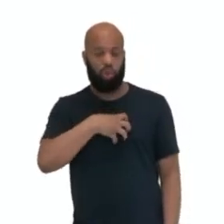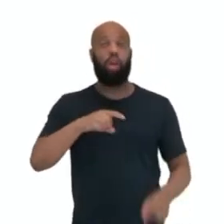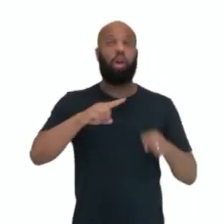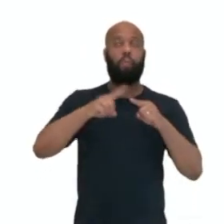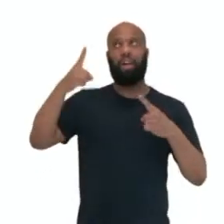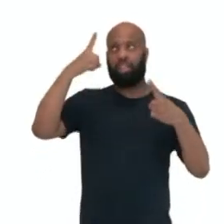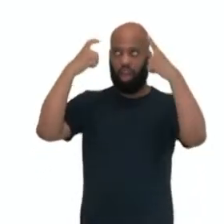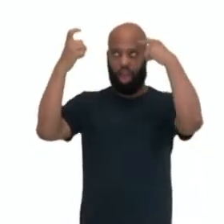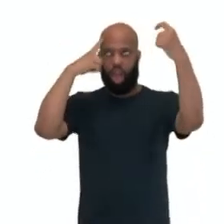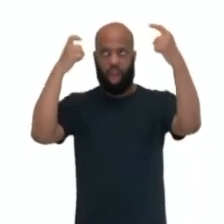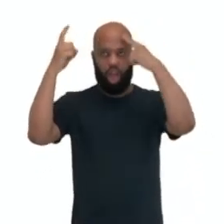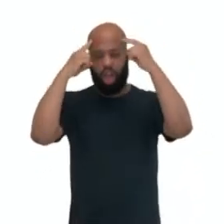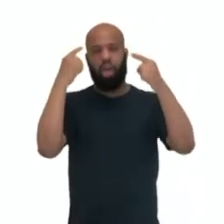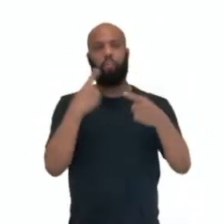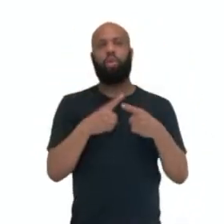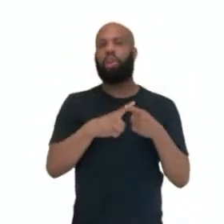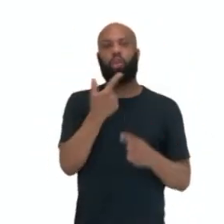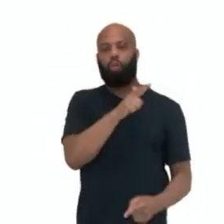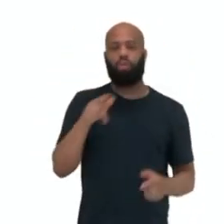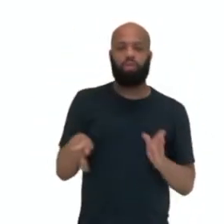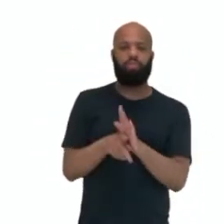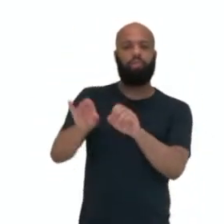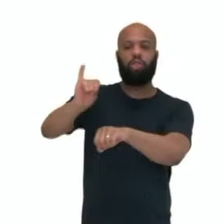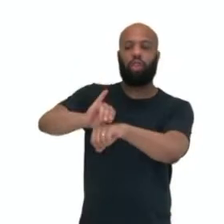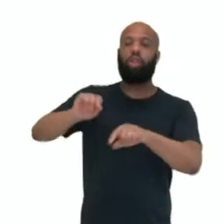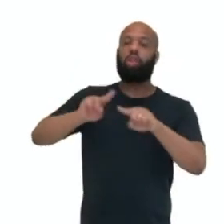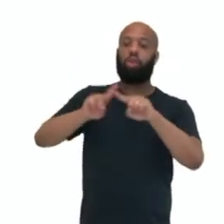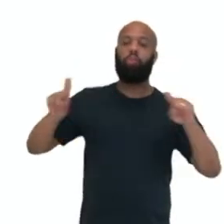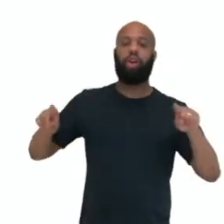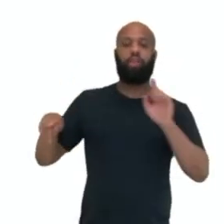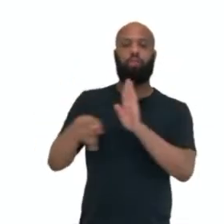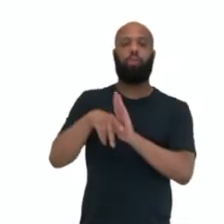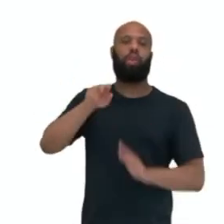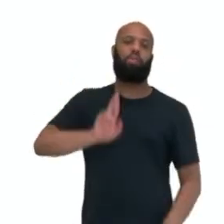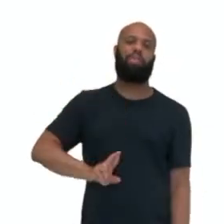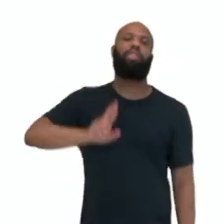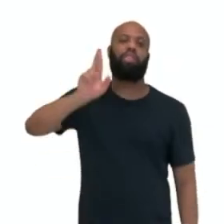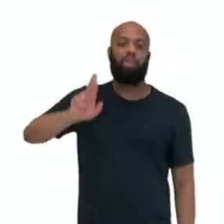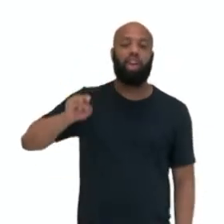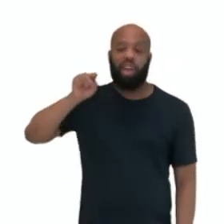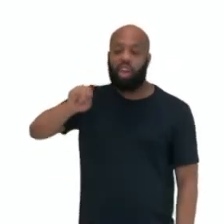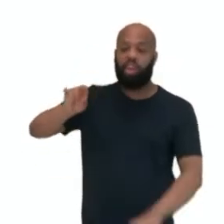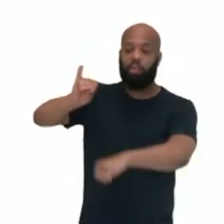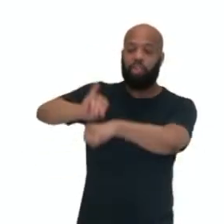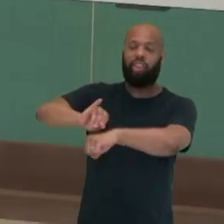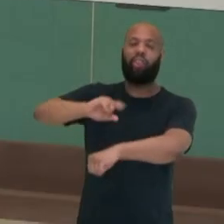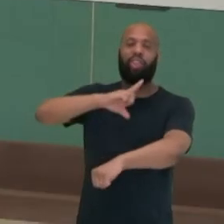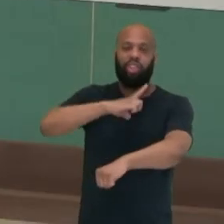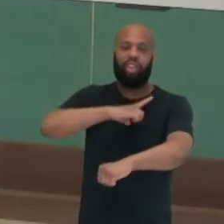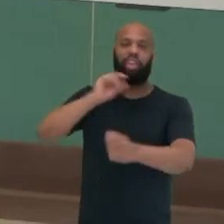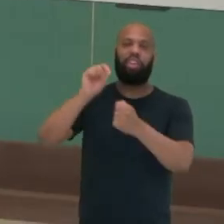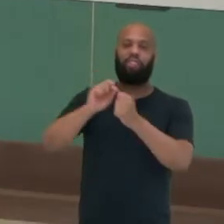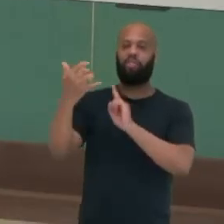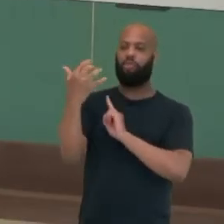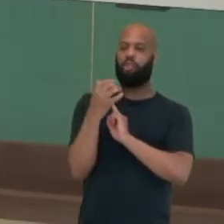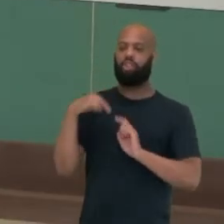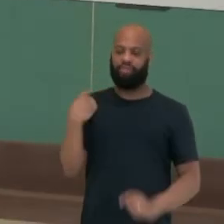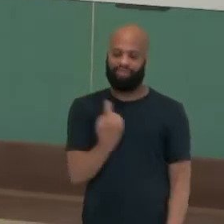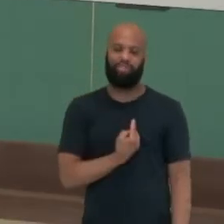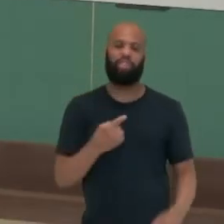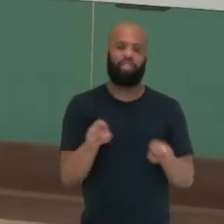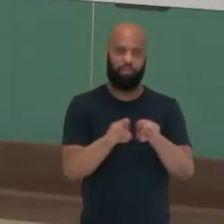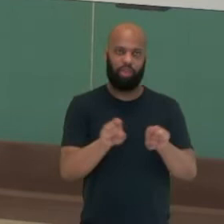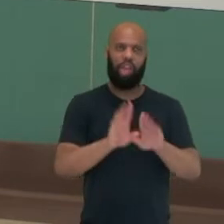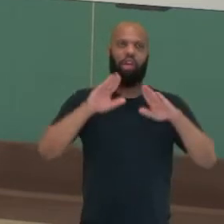aparente porque não está nos objetos, mas na representação que estes objetos geram em nós, tá?